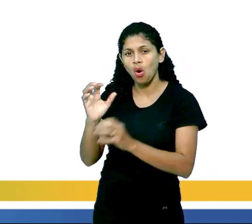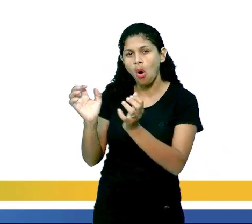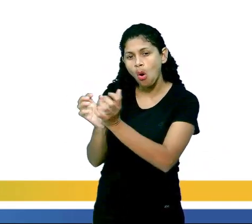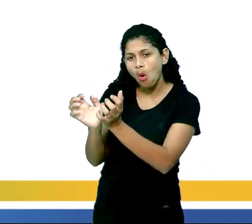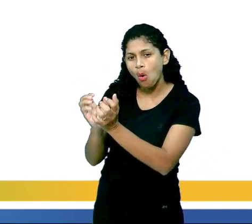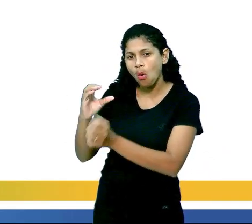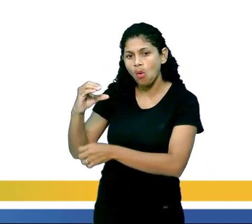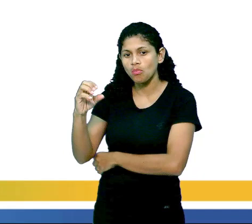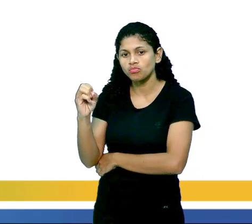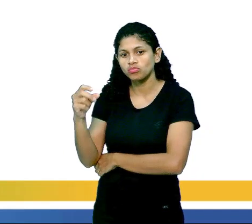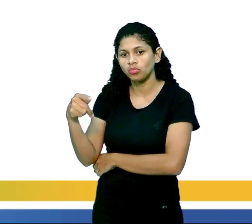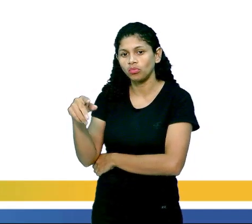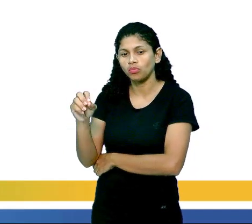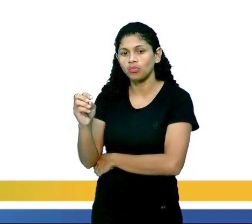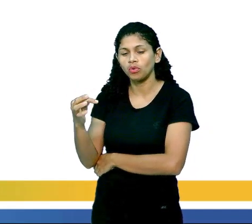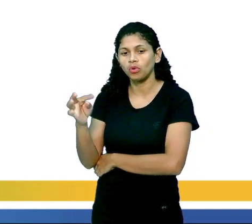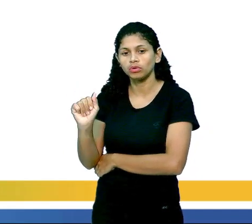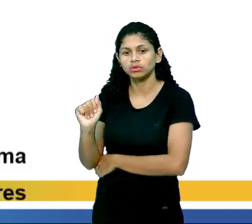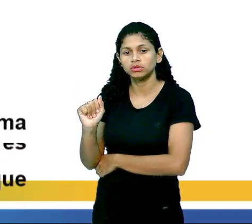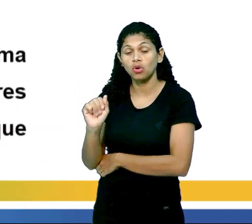função polinomial?